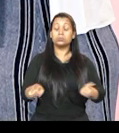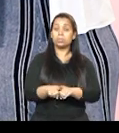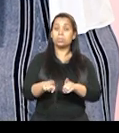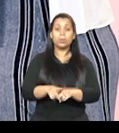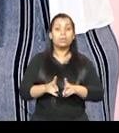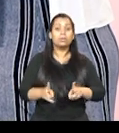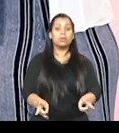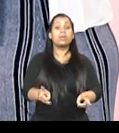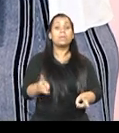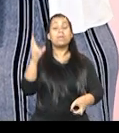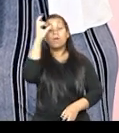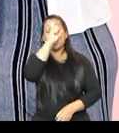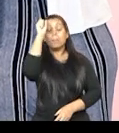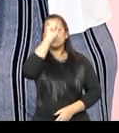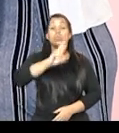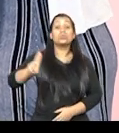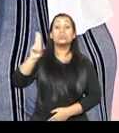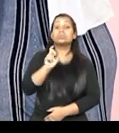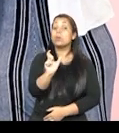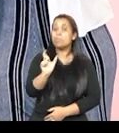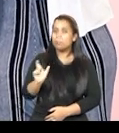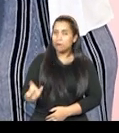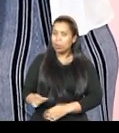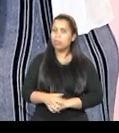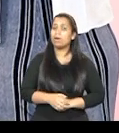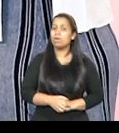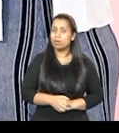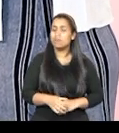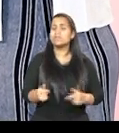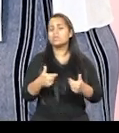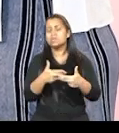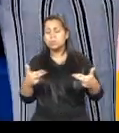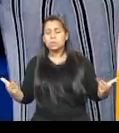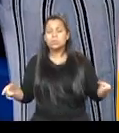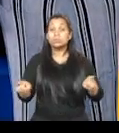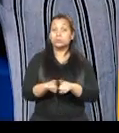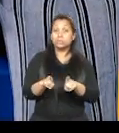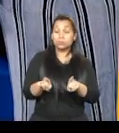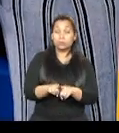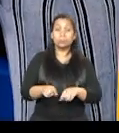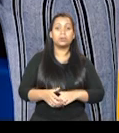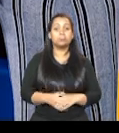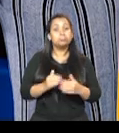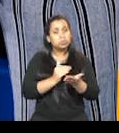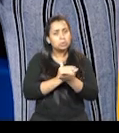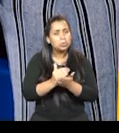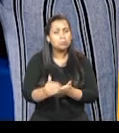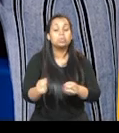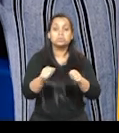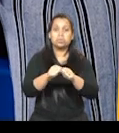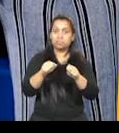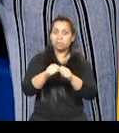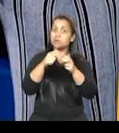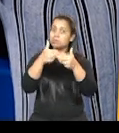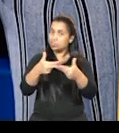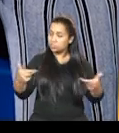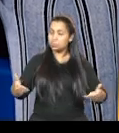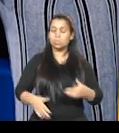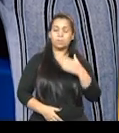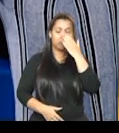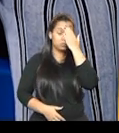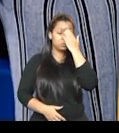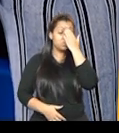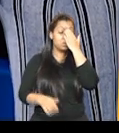as palavras, viu que podia fazer peraltagens com as palavras e começou a fazer peraltagens.